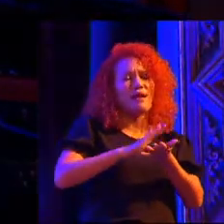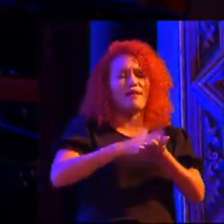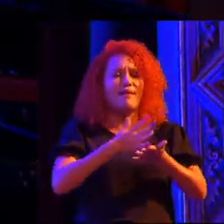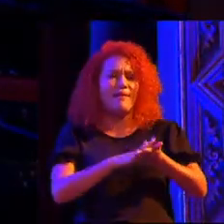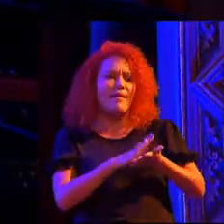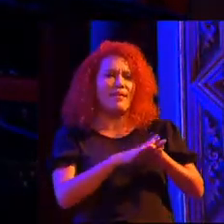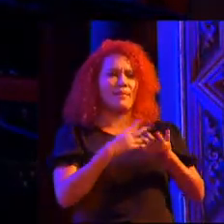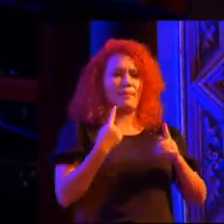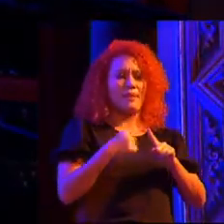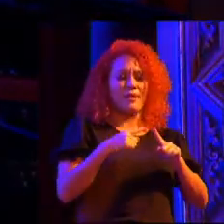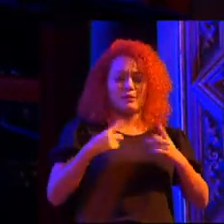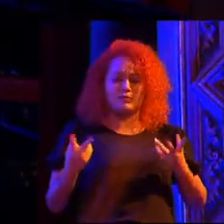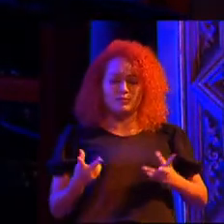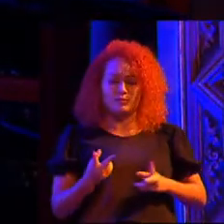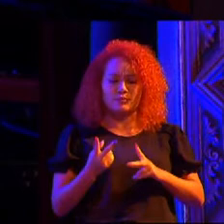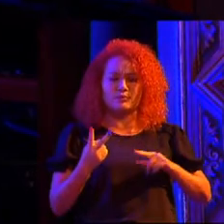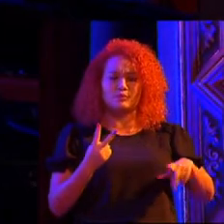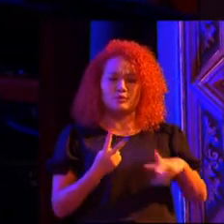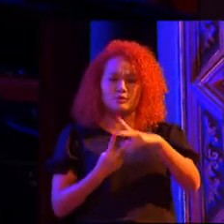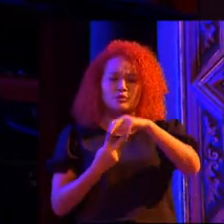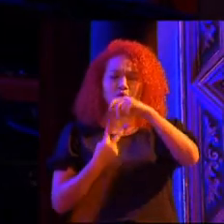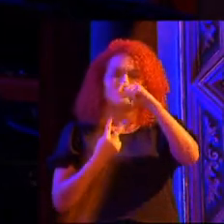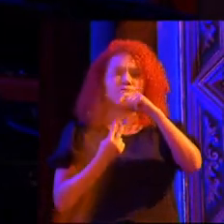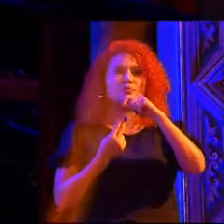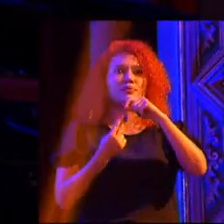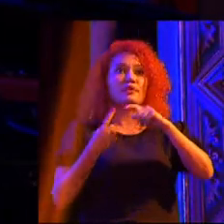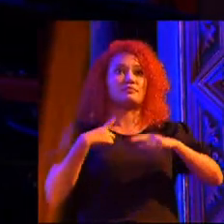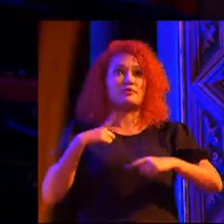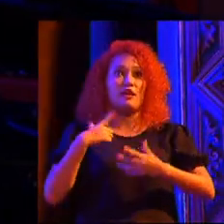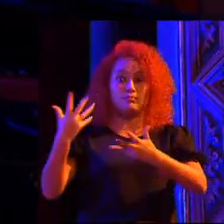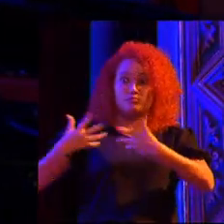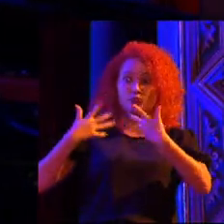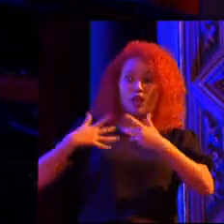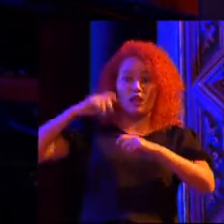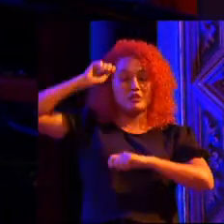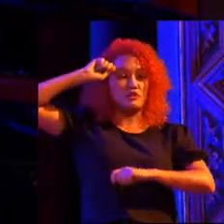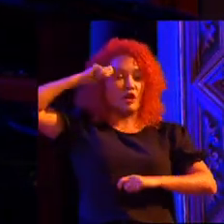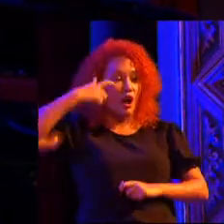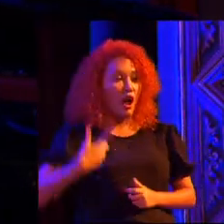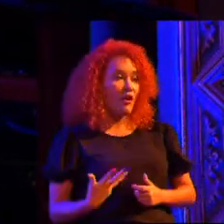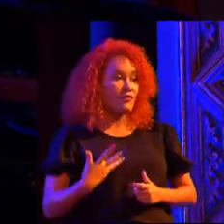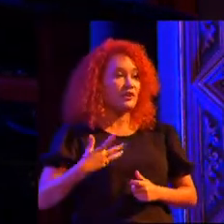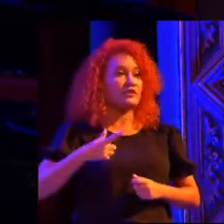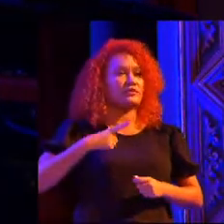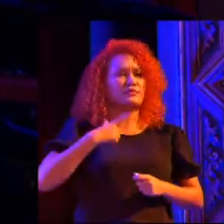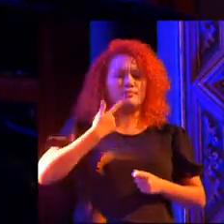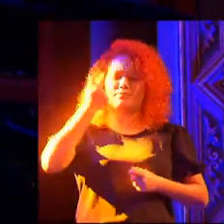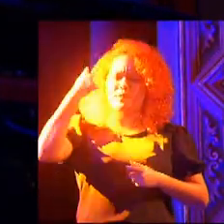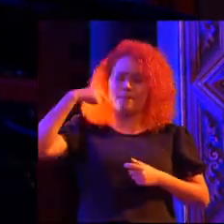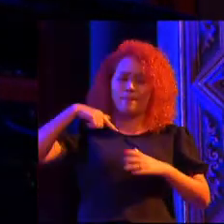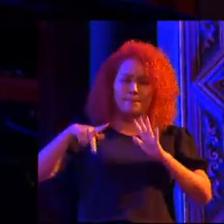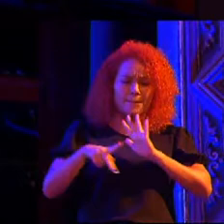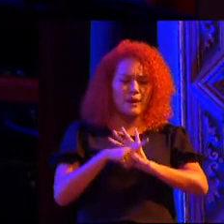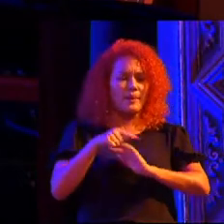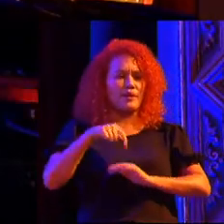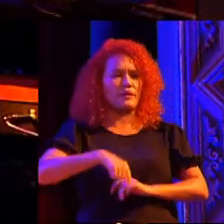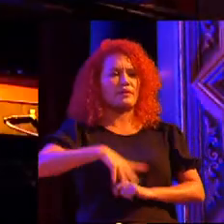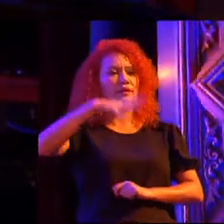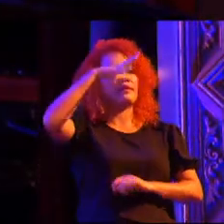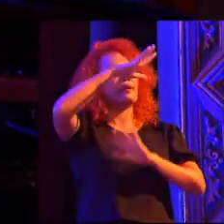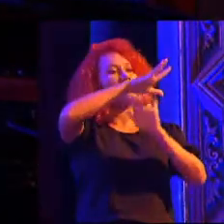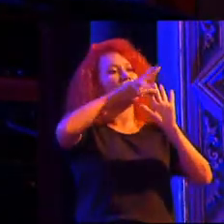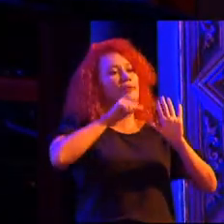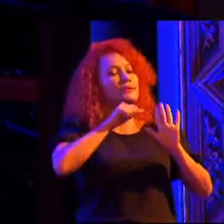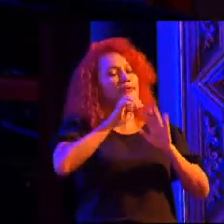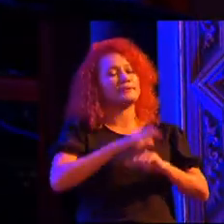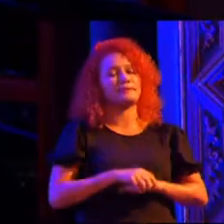ritmo percussivo com ampla influência africana que se popularizou e se enraizou na Amazônia. Temos